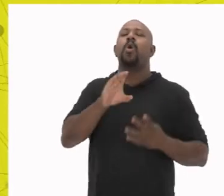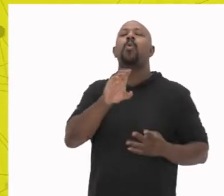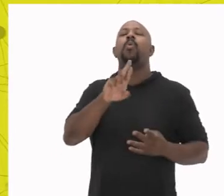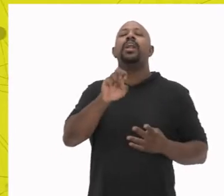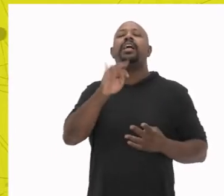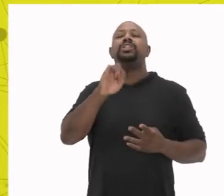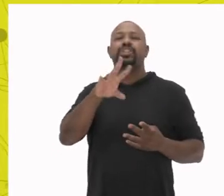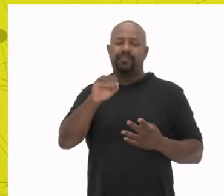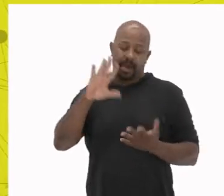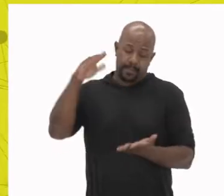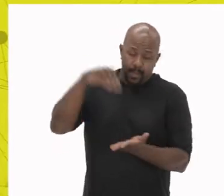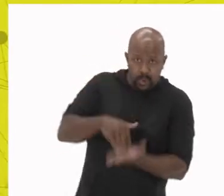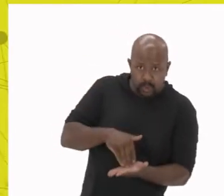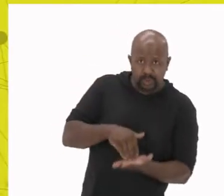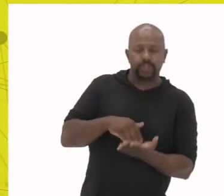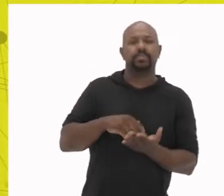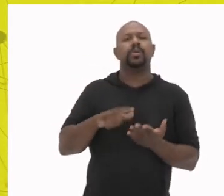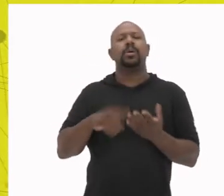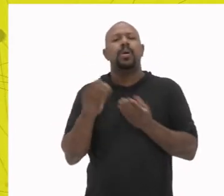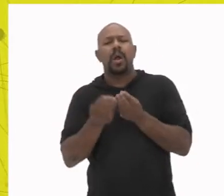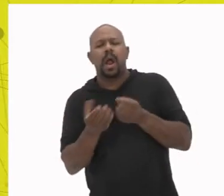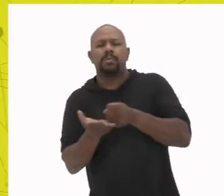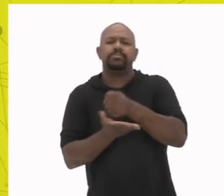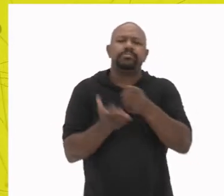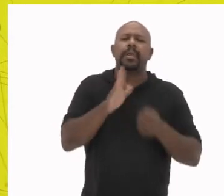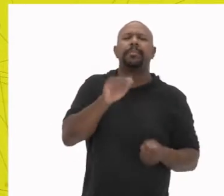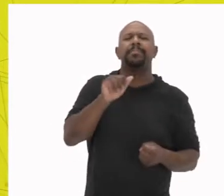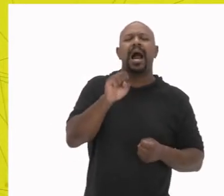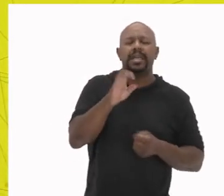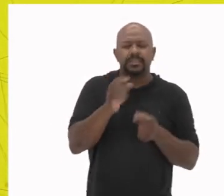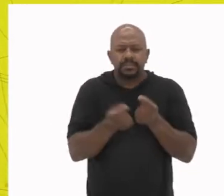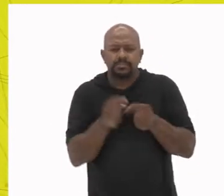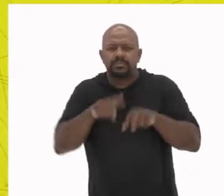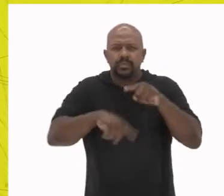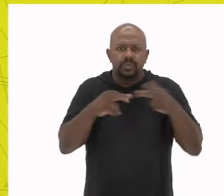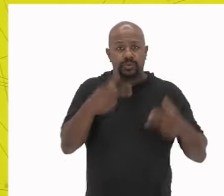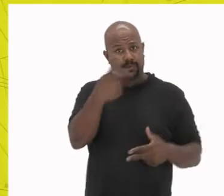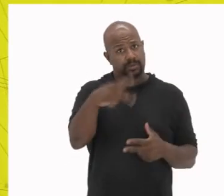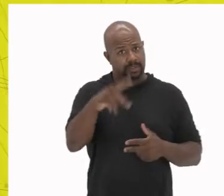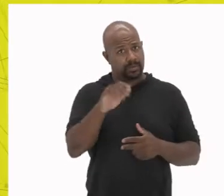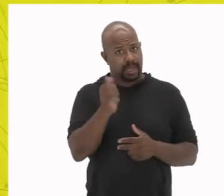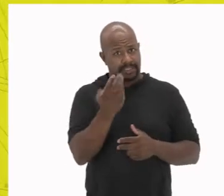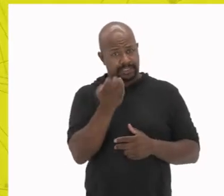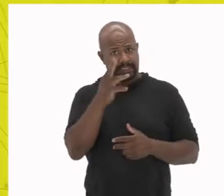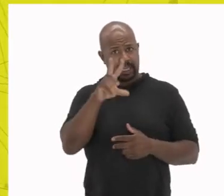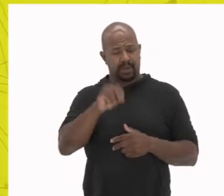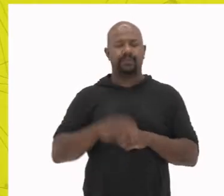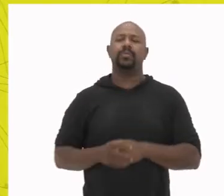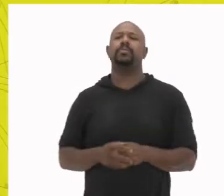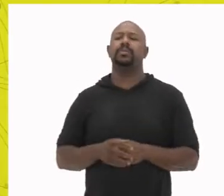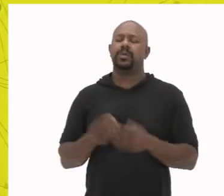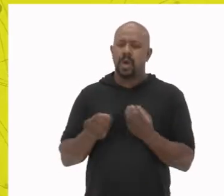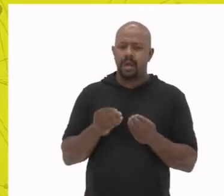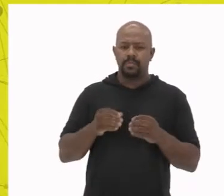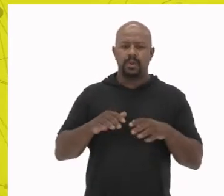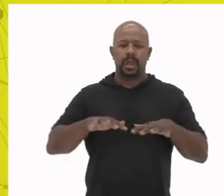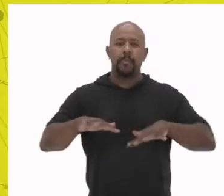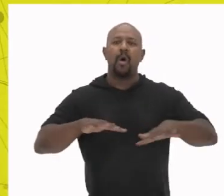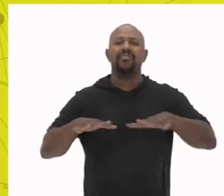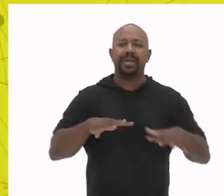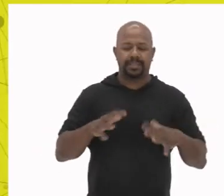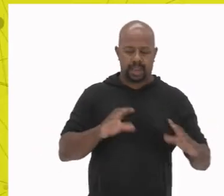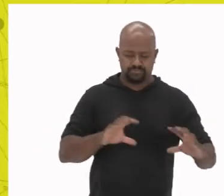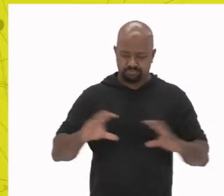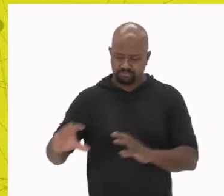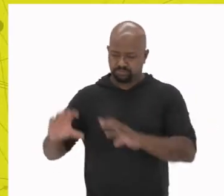a preservação curativa. E por último, noções básicas de manuseio adequado dos itens do seu acervo, como